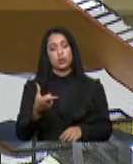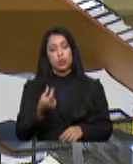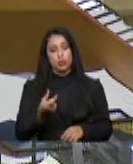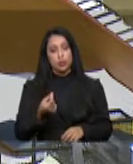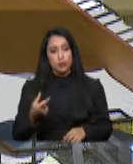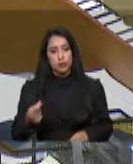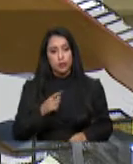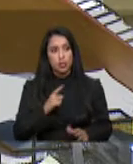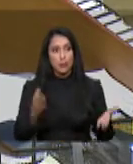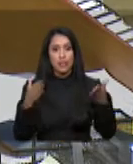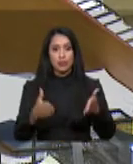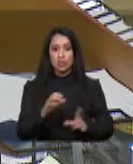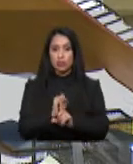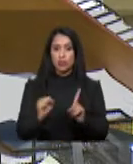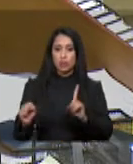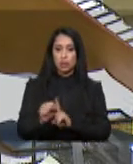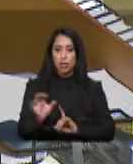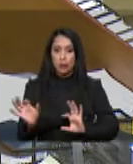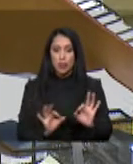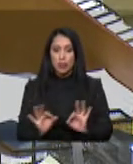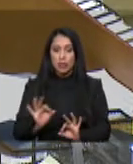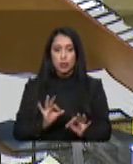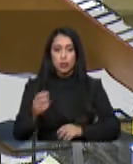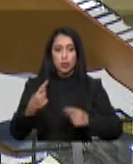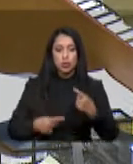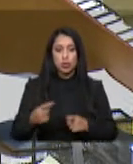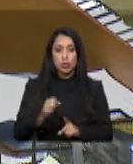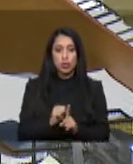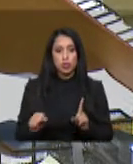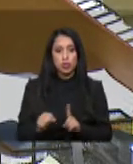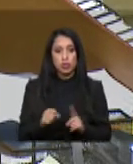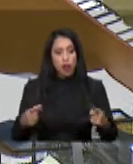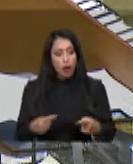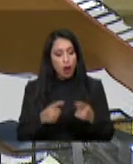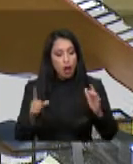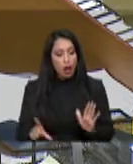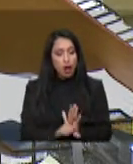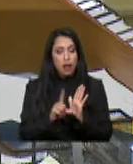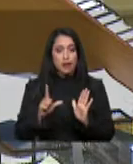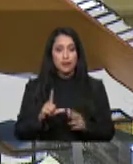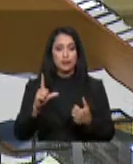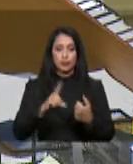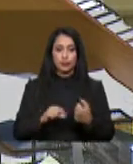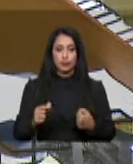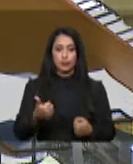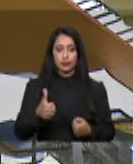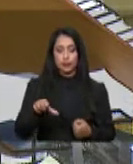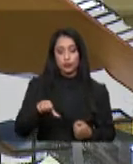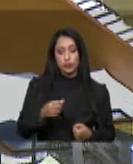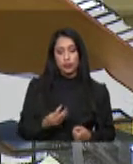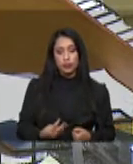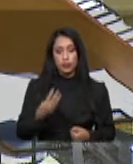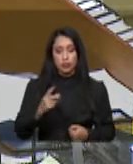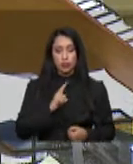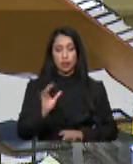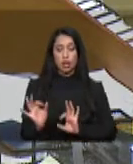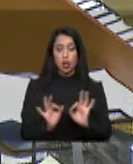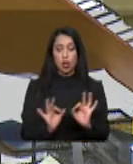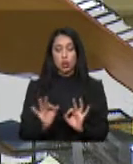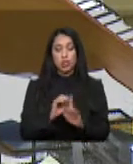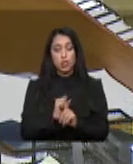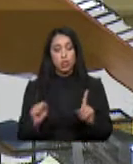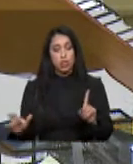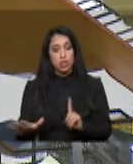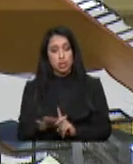que a participação da sociedade no planejamento das políticas sociais se dará na forma da lei. Artigo 193. A ordem social, bem